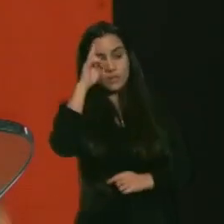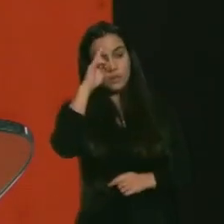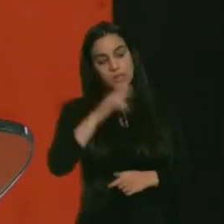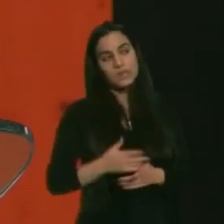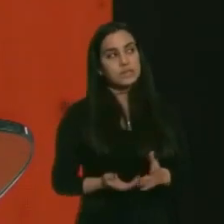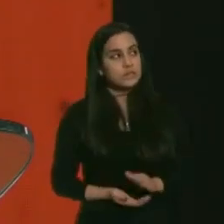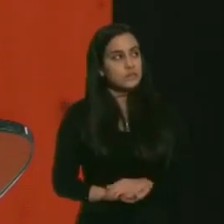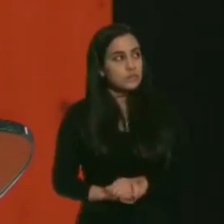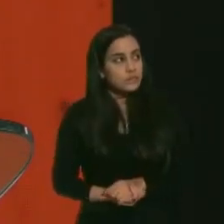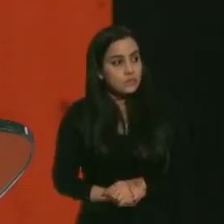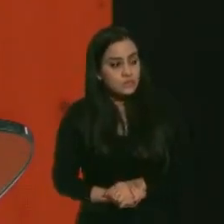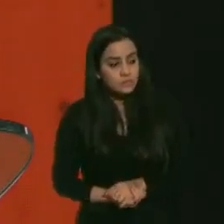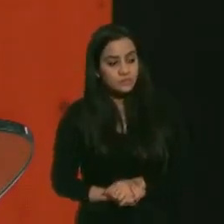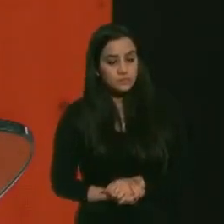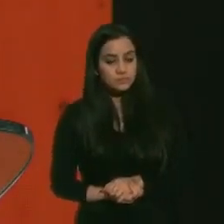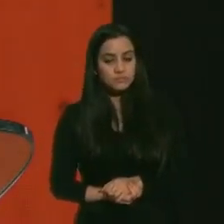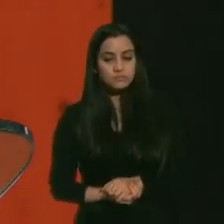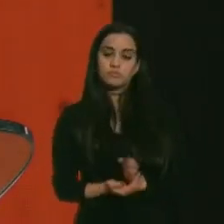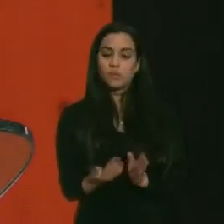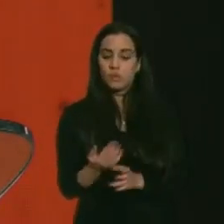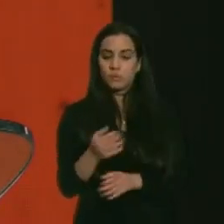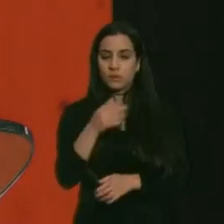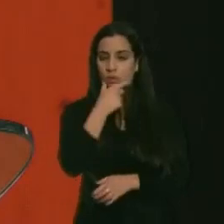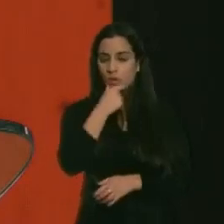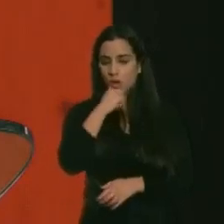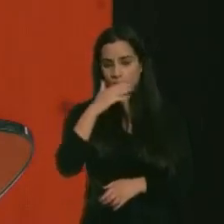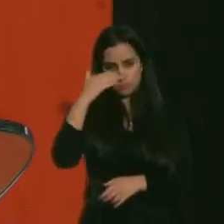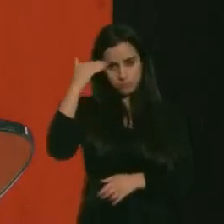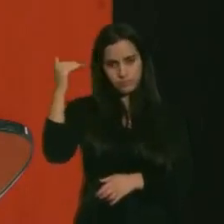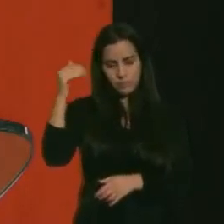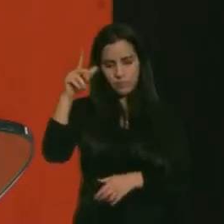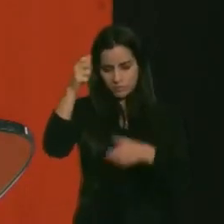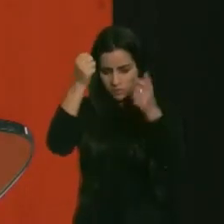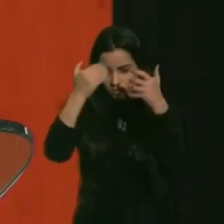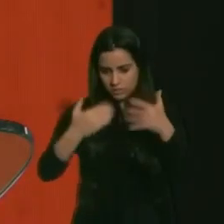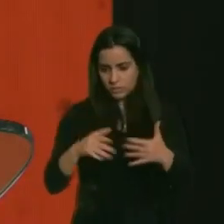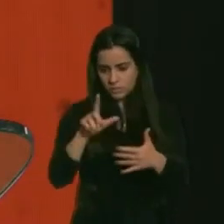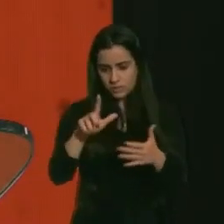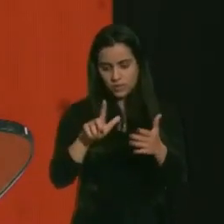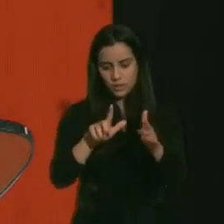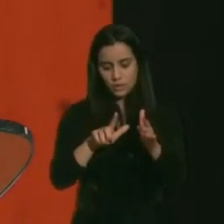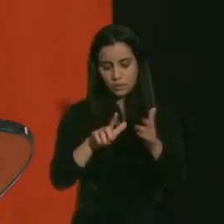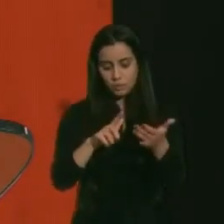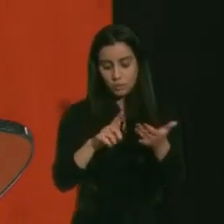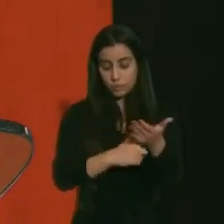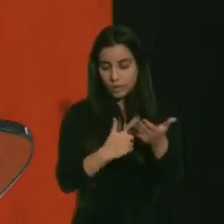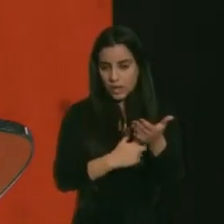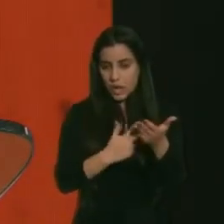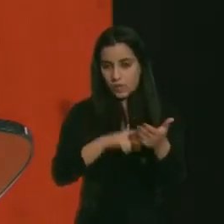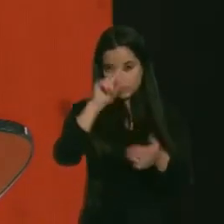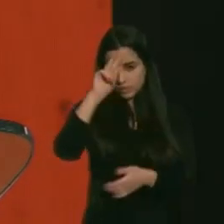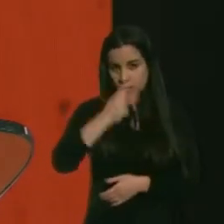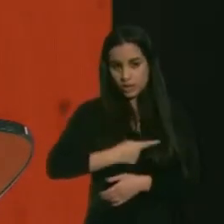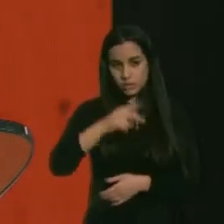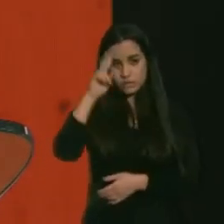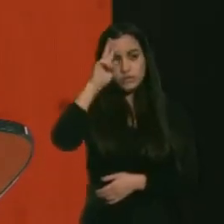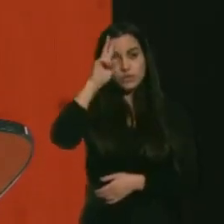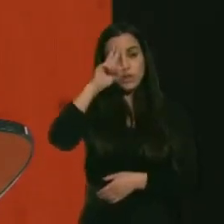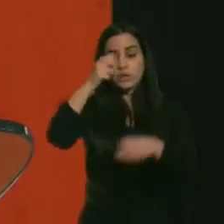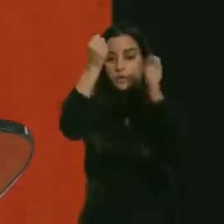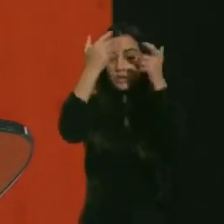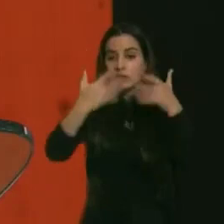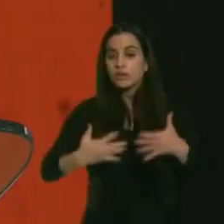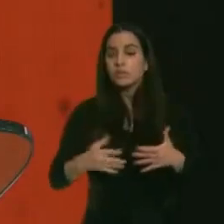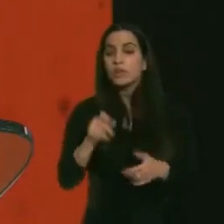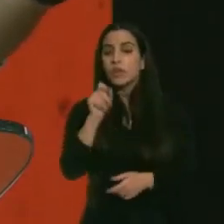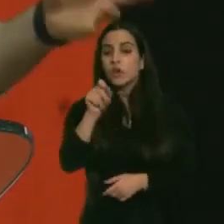li sobre Charles Finney. Na verdade, uma autobiografia, onde ele descreve